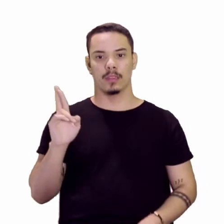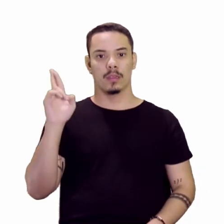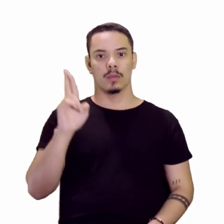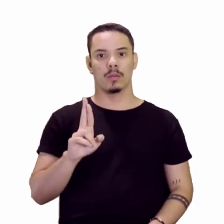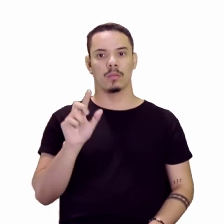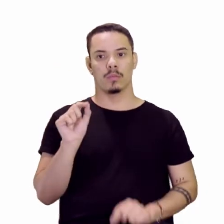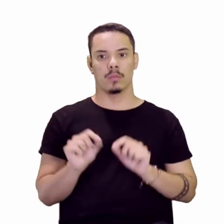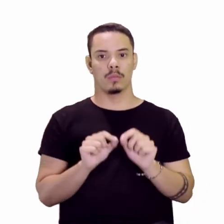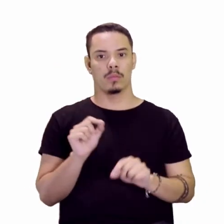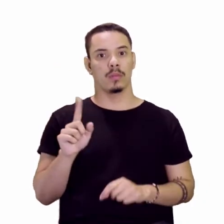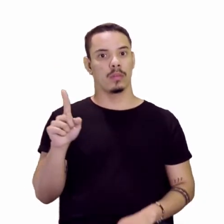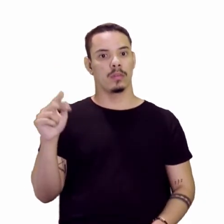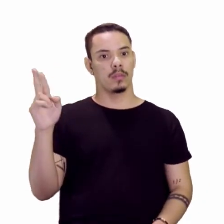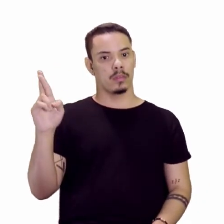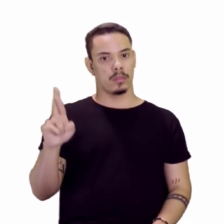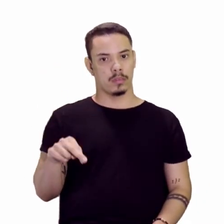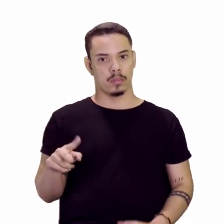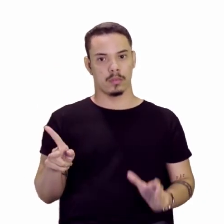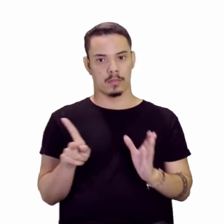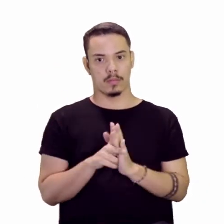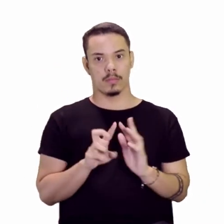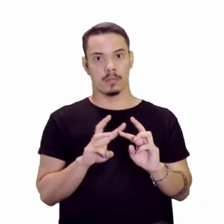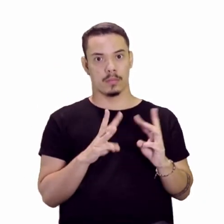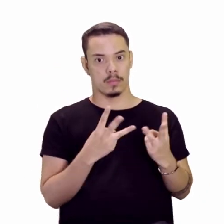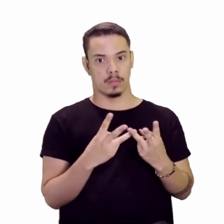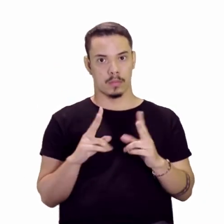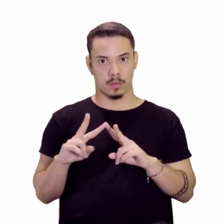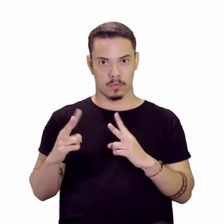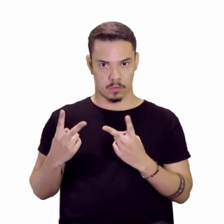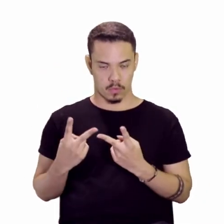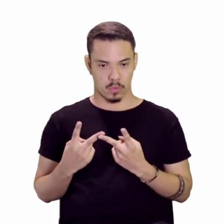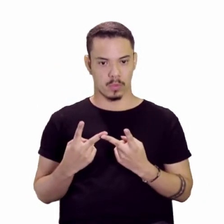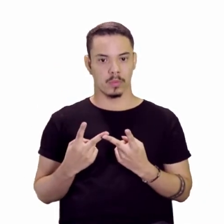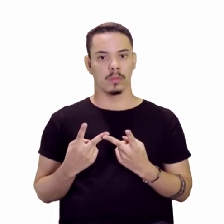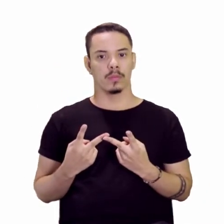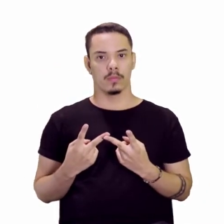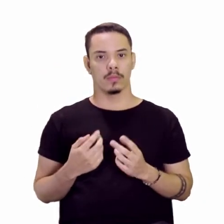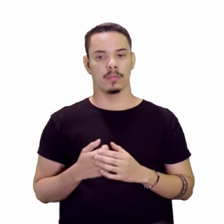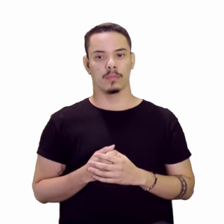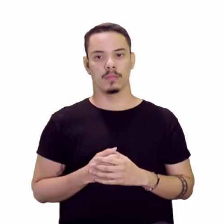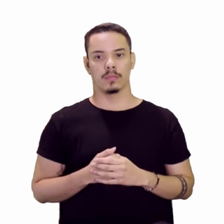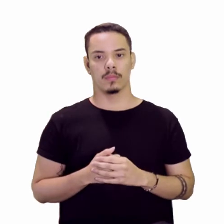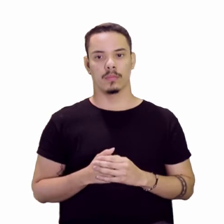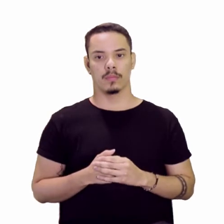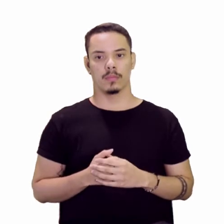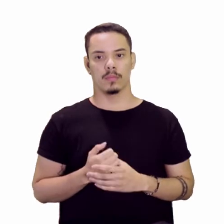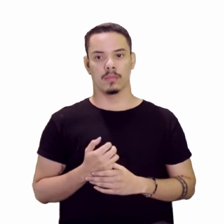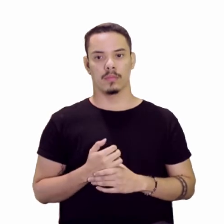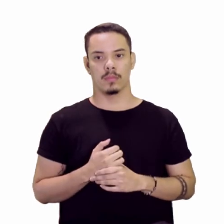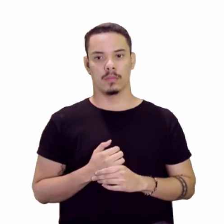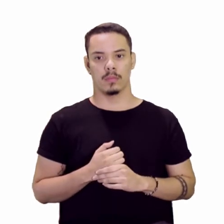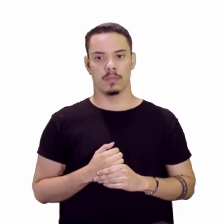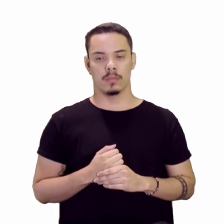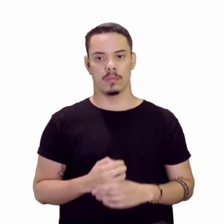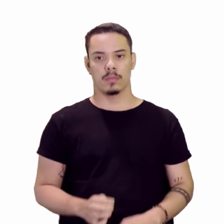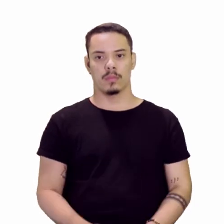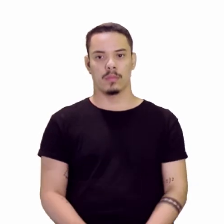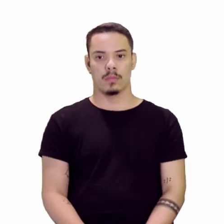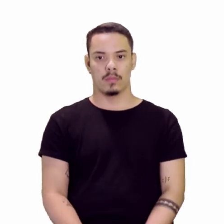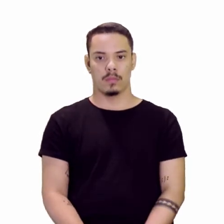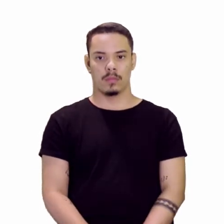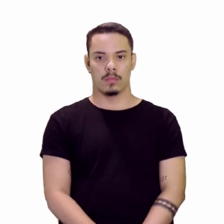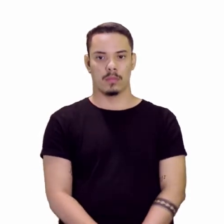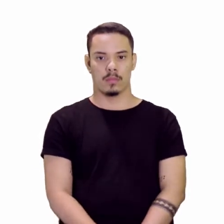uma razão A razão entre a massa e o volume, né? entre a massa e o volume. A massa aqui, ó, é em quilogramas, o